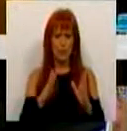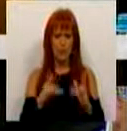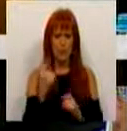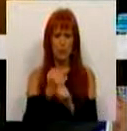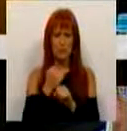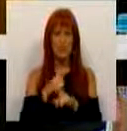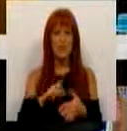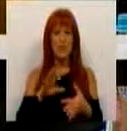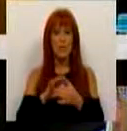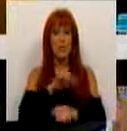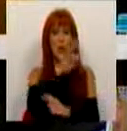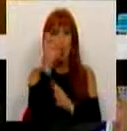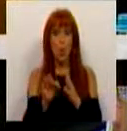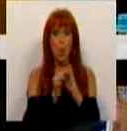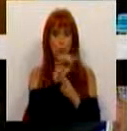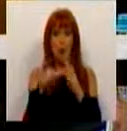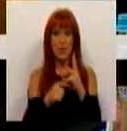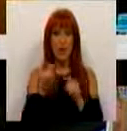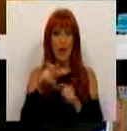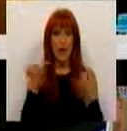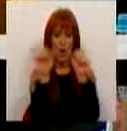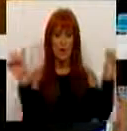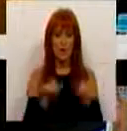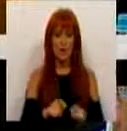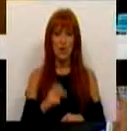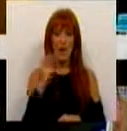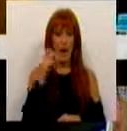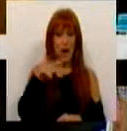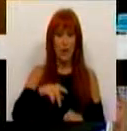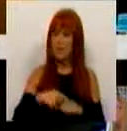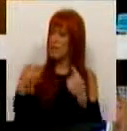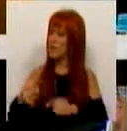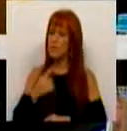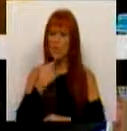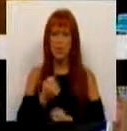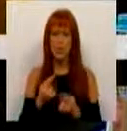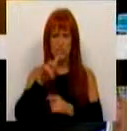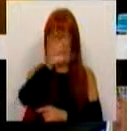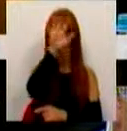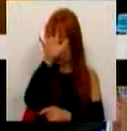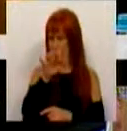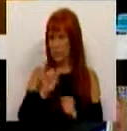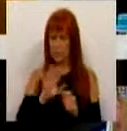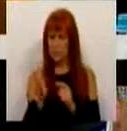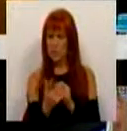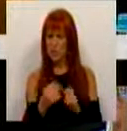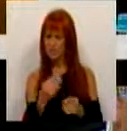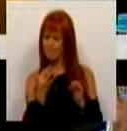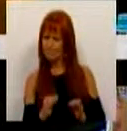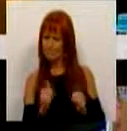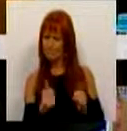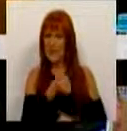do trabalho em relação a 4 conjuntos de ecossistemas que compõem a REN e temos muitas interrogações em torno da justeza